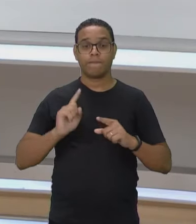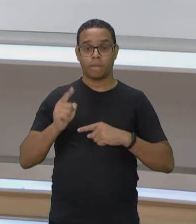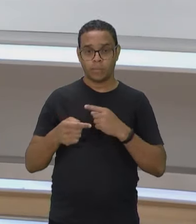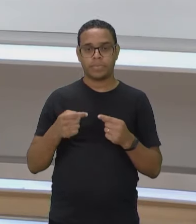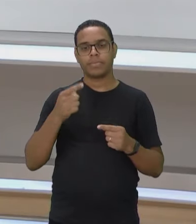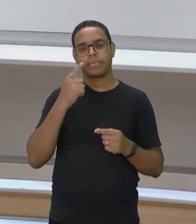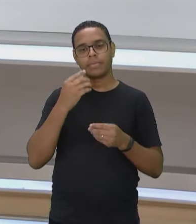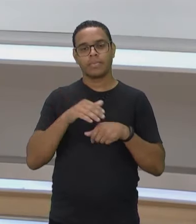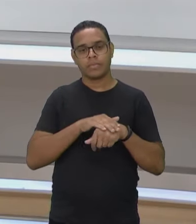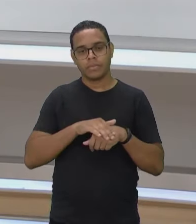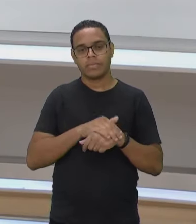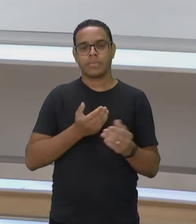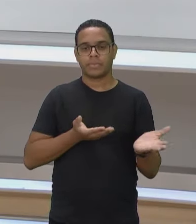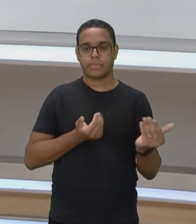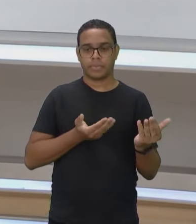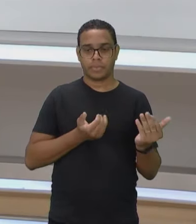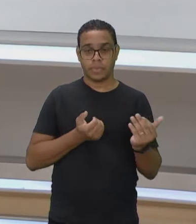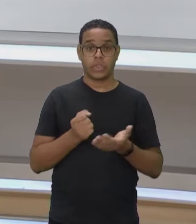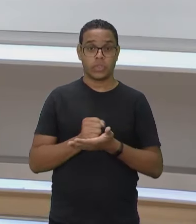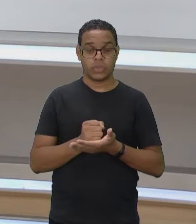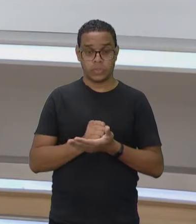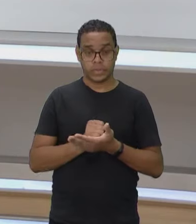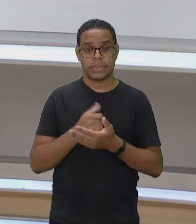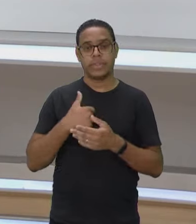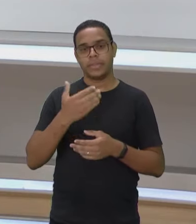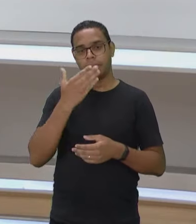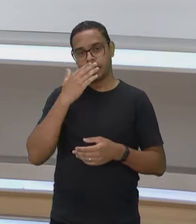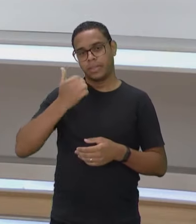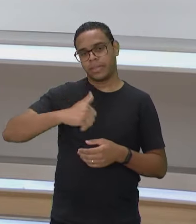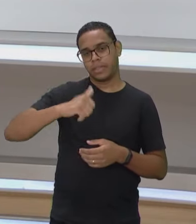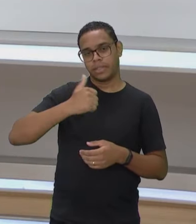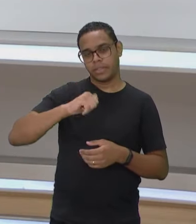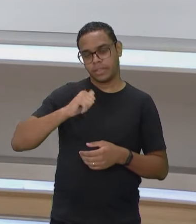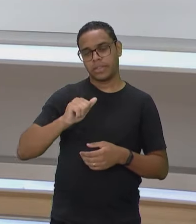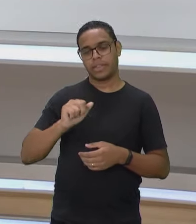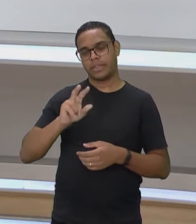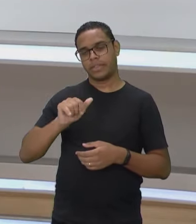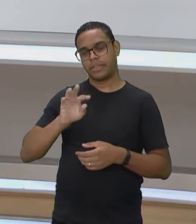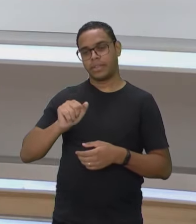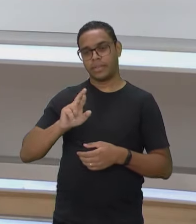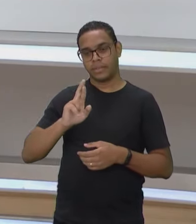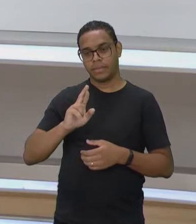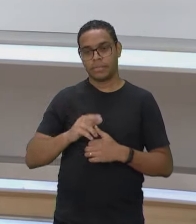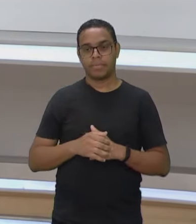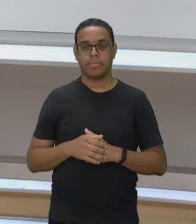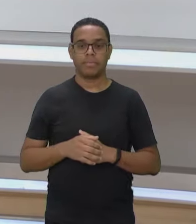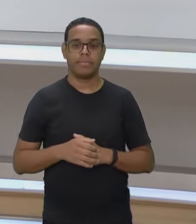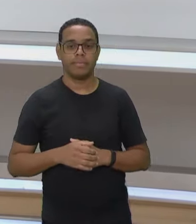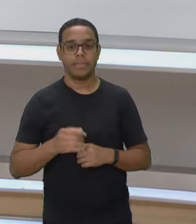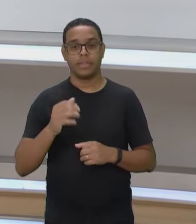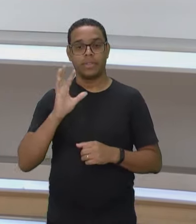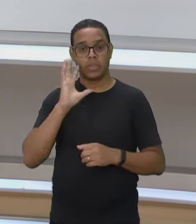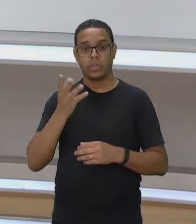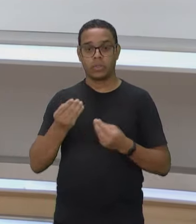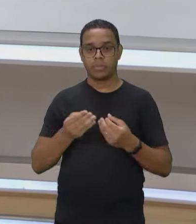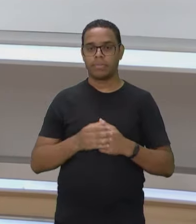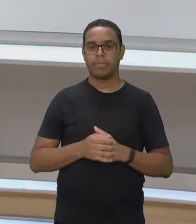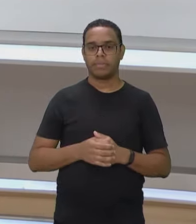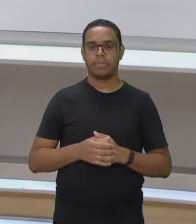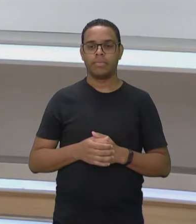exploração feita pelos jovens durante o jogo, peçam que analise aí o avatar, correspondente às suas